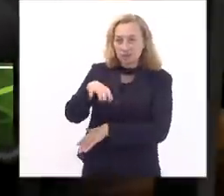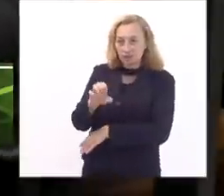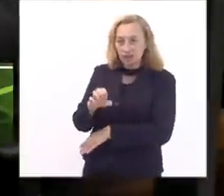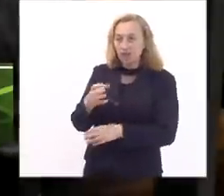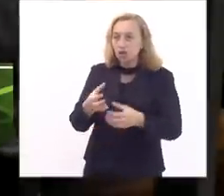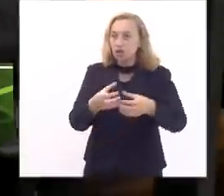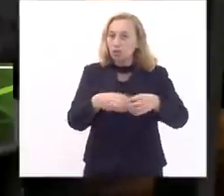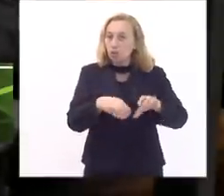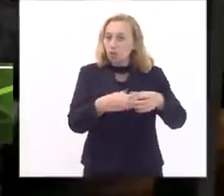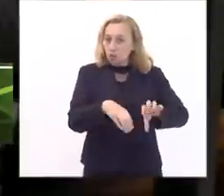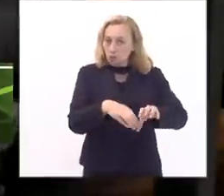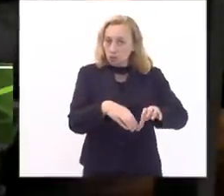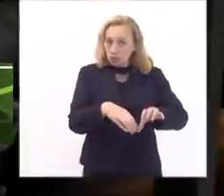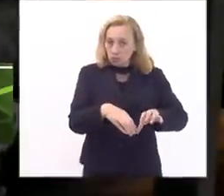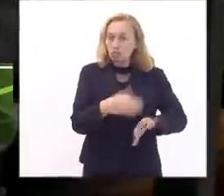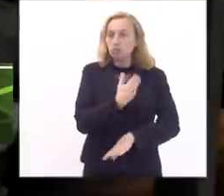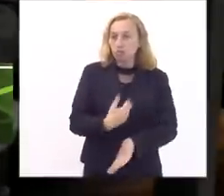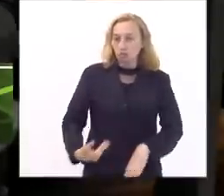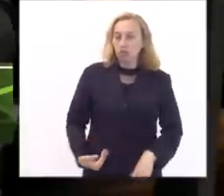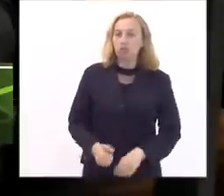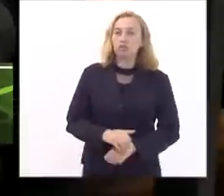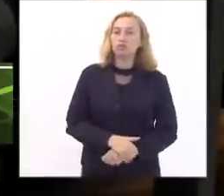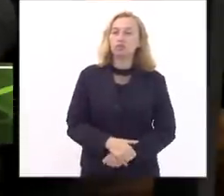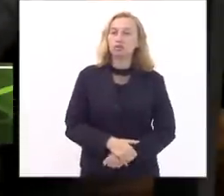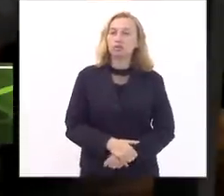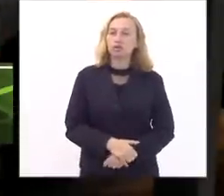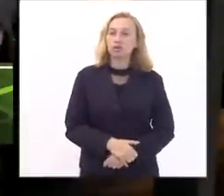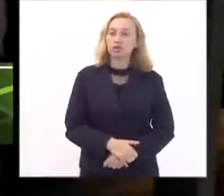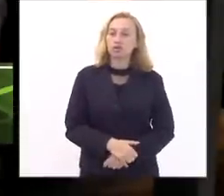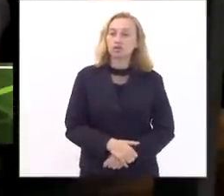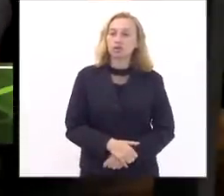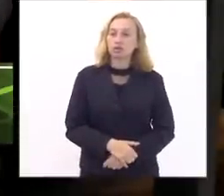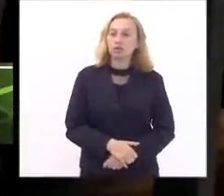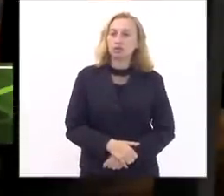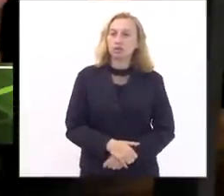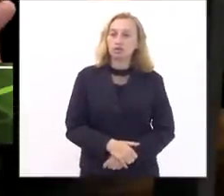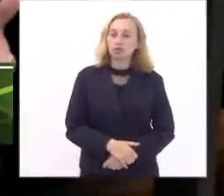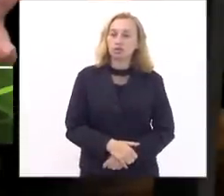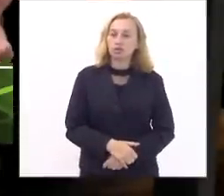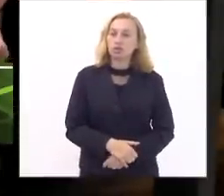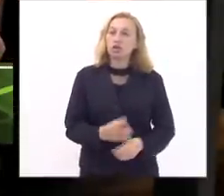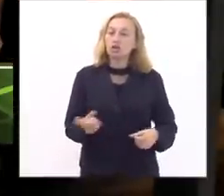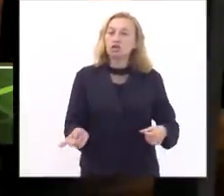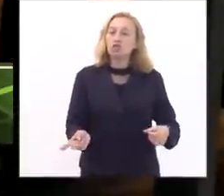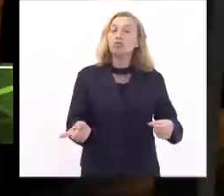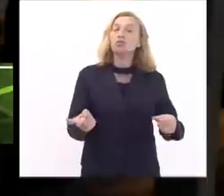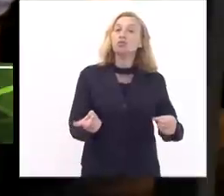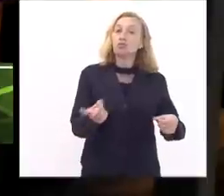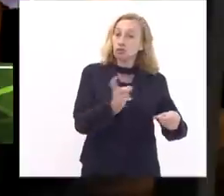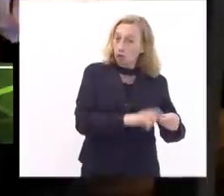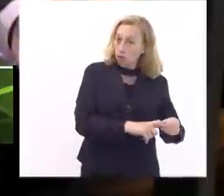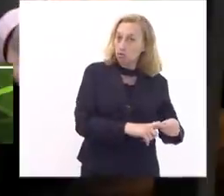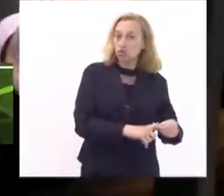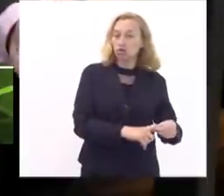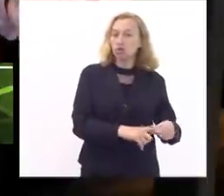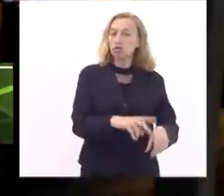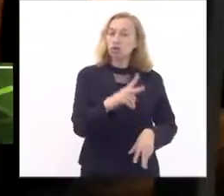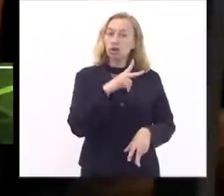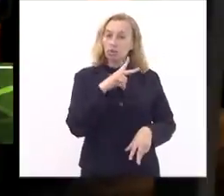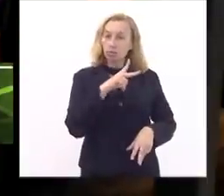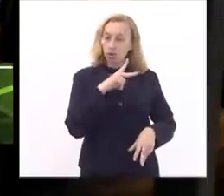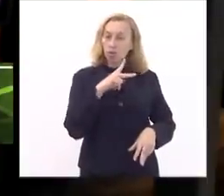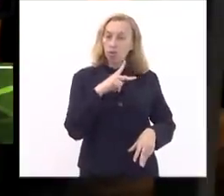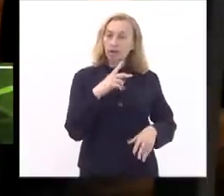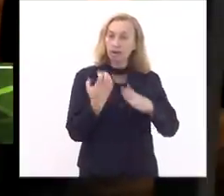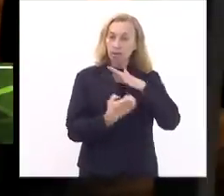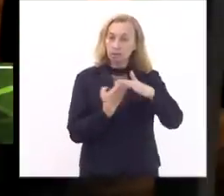público, não é? Por concurso público, sejam realocados, não é? Ou na própria SEDAE, tendo em